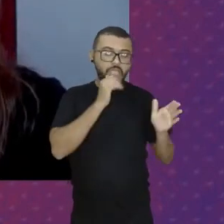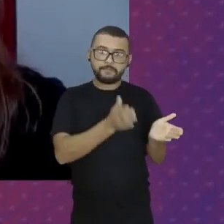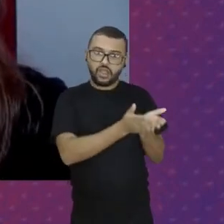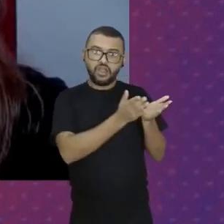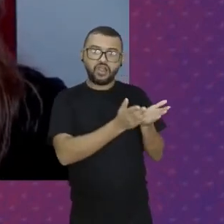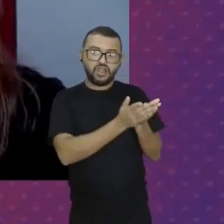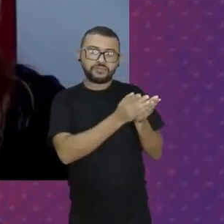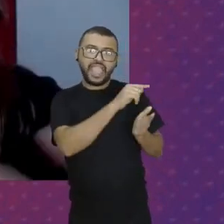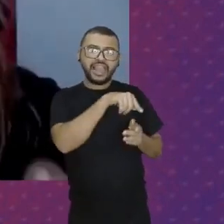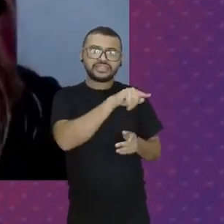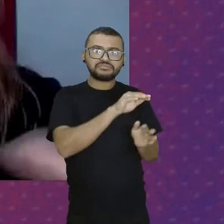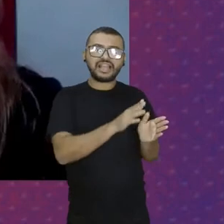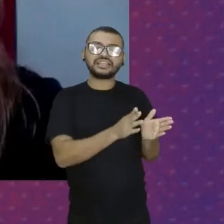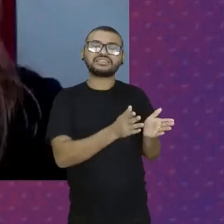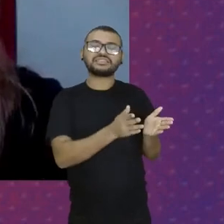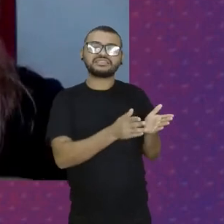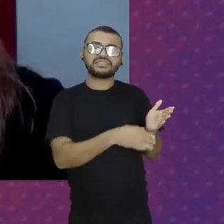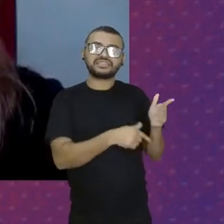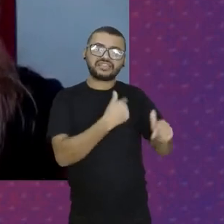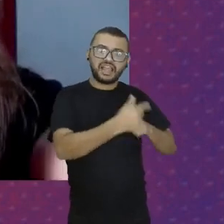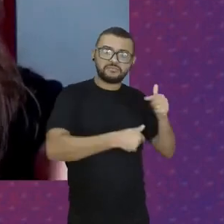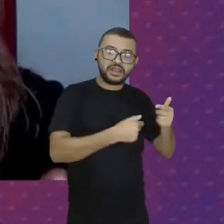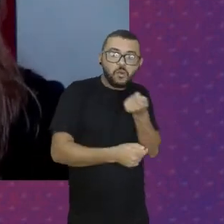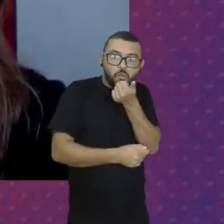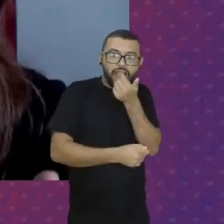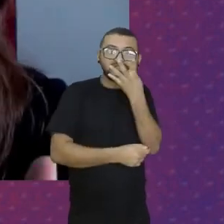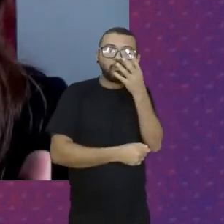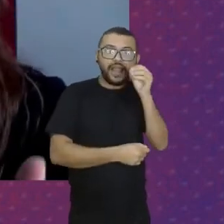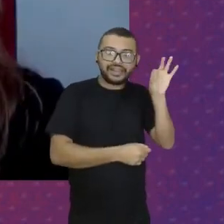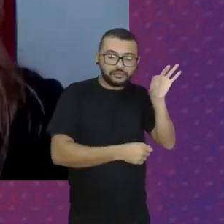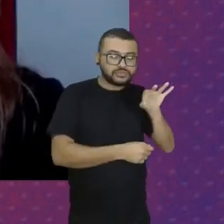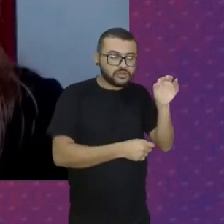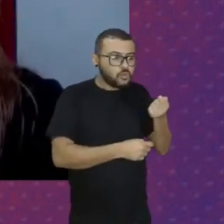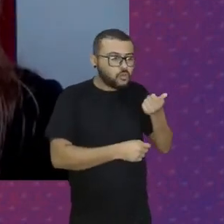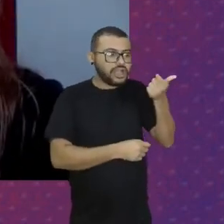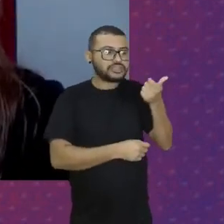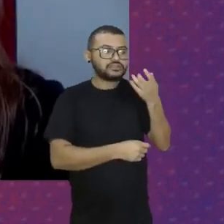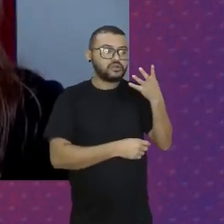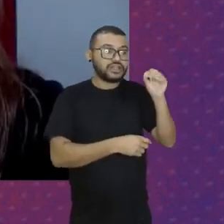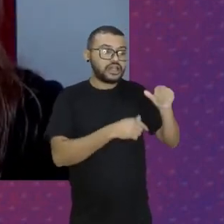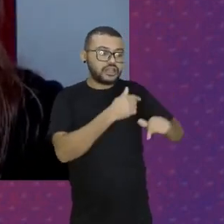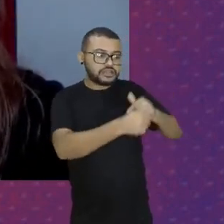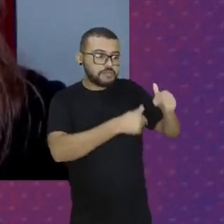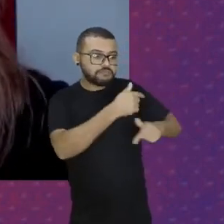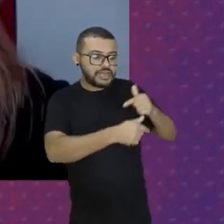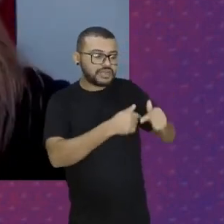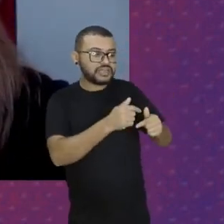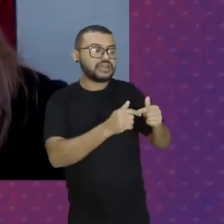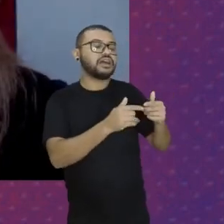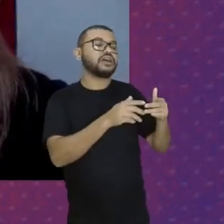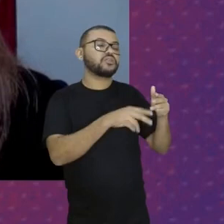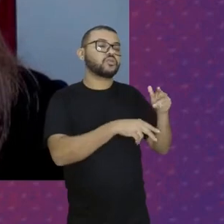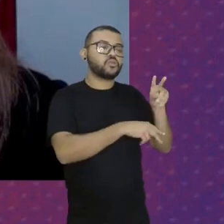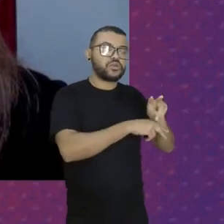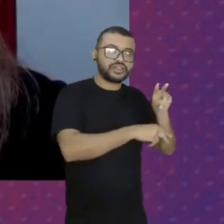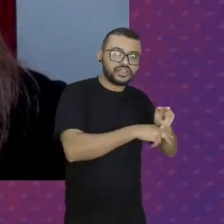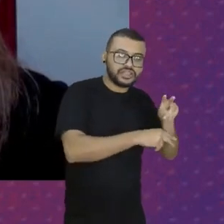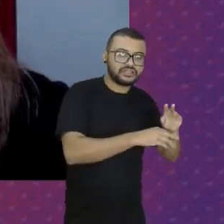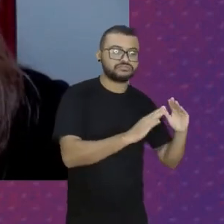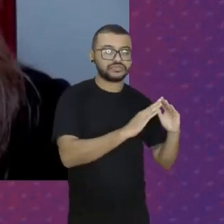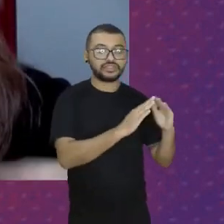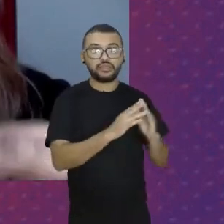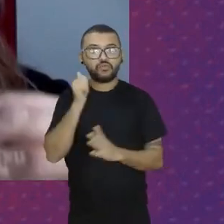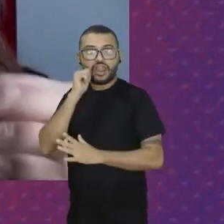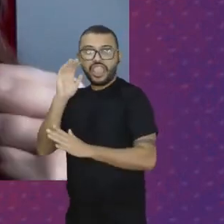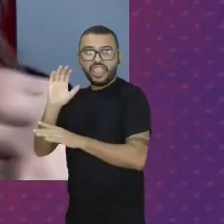elas dedicam quase 40%, né? 39%, quase 40% mais tempo para o trabalho doméstico de cuidados do que as mulheres mais